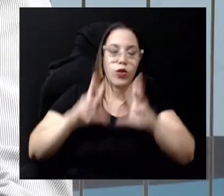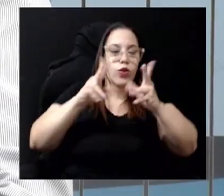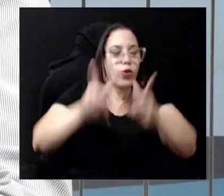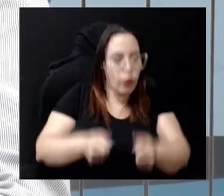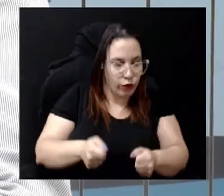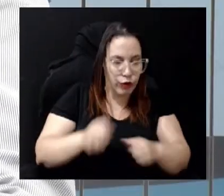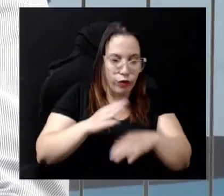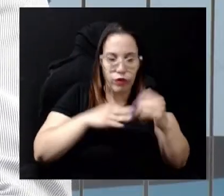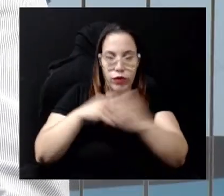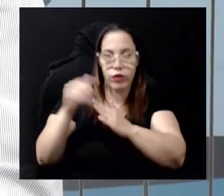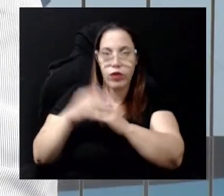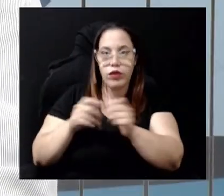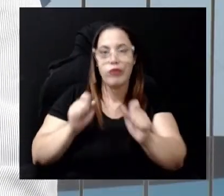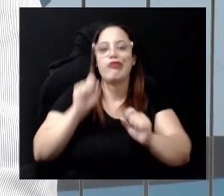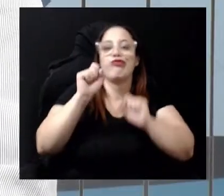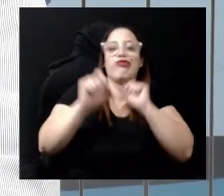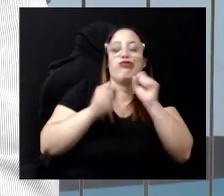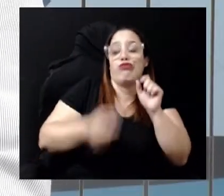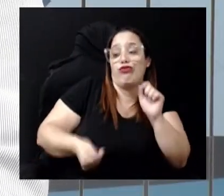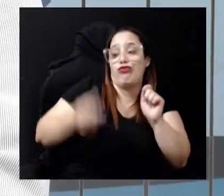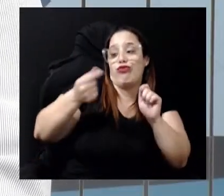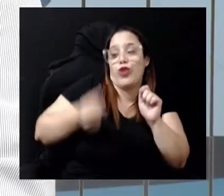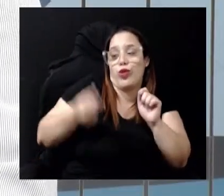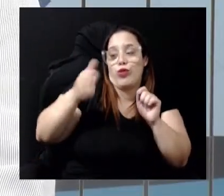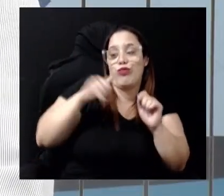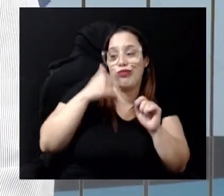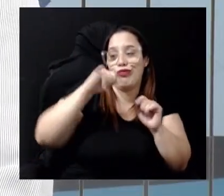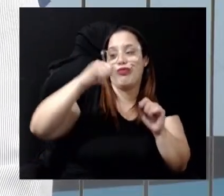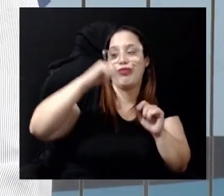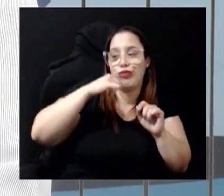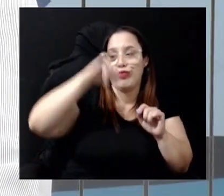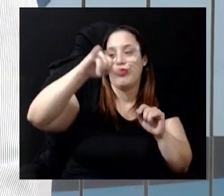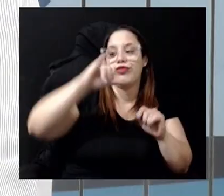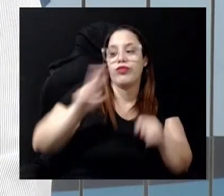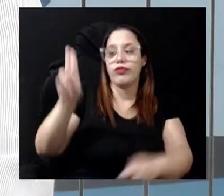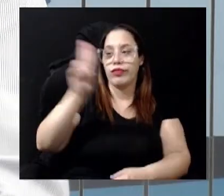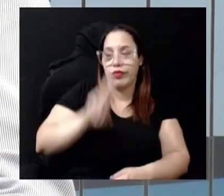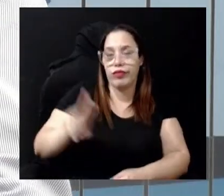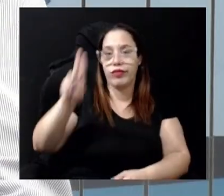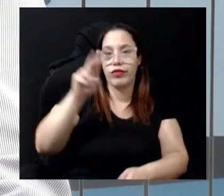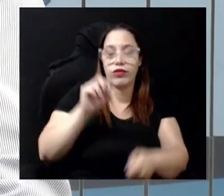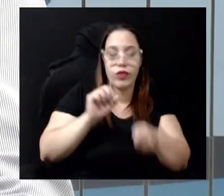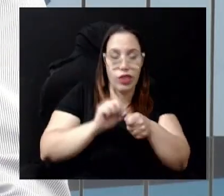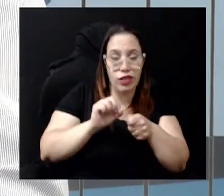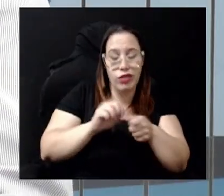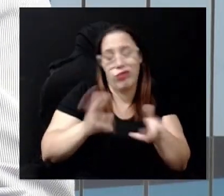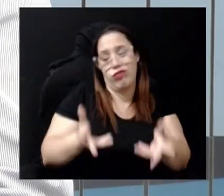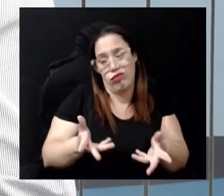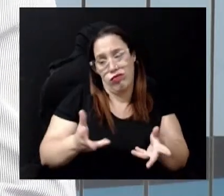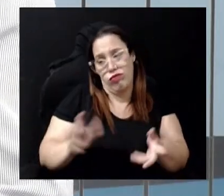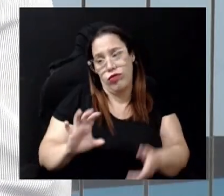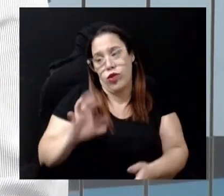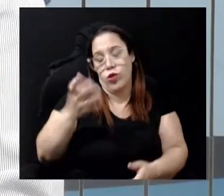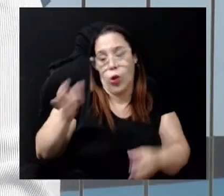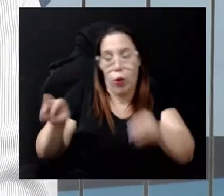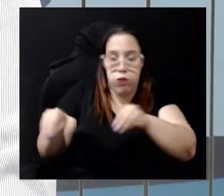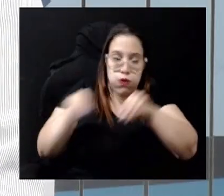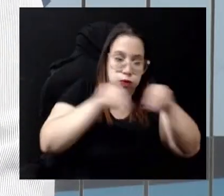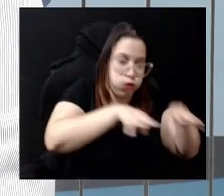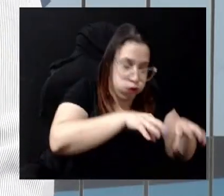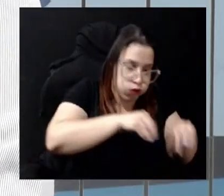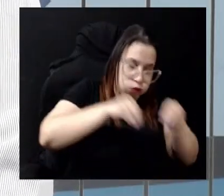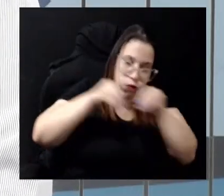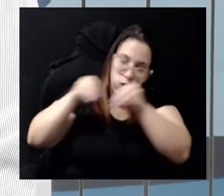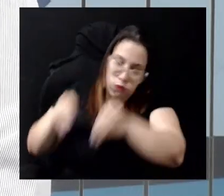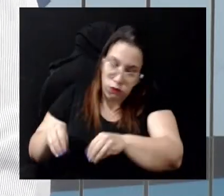alguma forma os custos com energia elétrica que foram utilizados para serem produzidos, ou para serem transportados, ou para serem refrigerados,